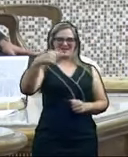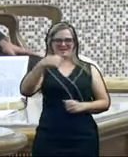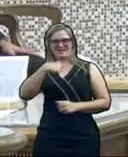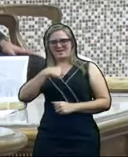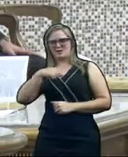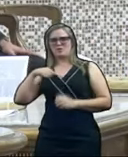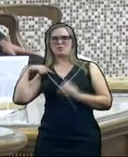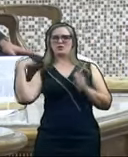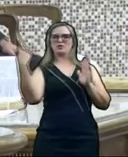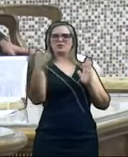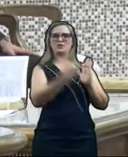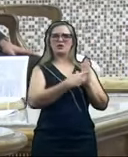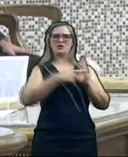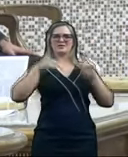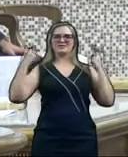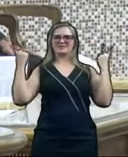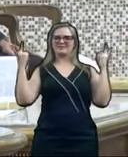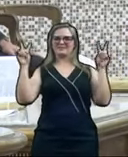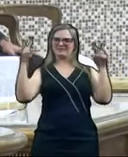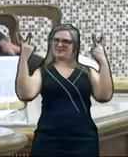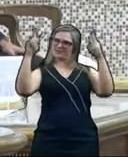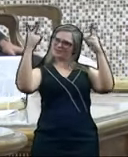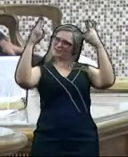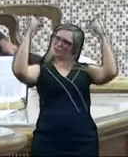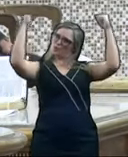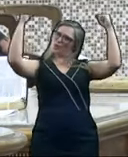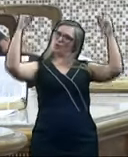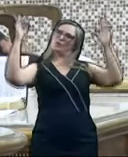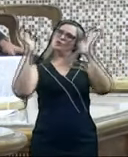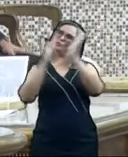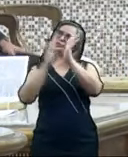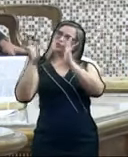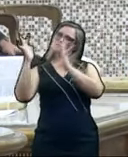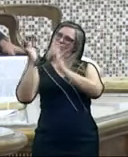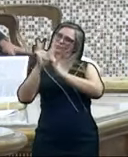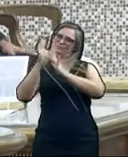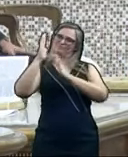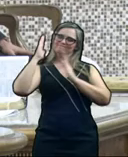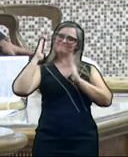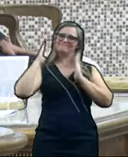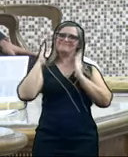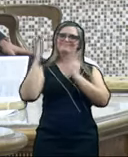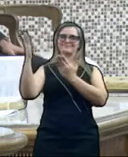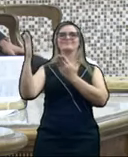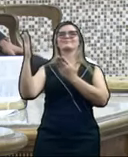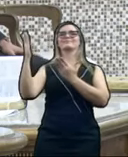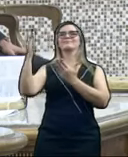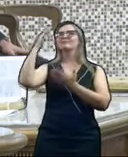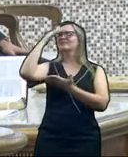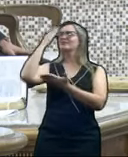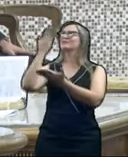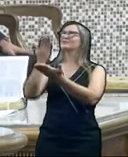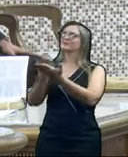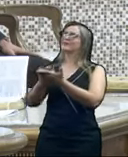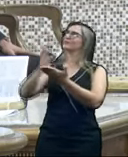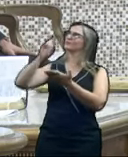a Deus tem vitória para você o Jacó venceu você também vencerá